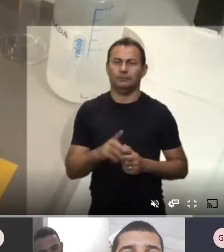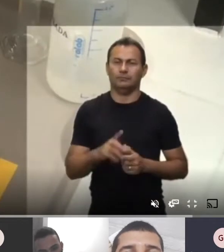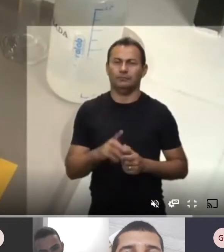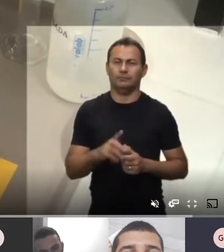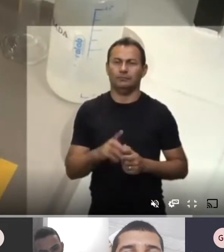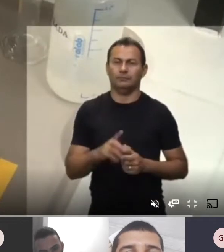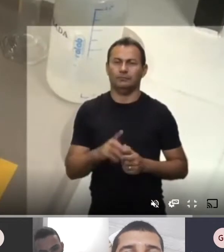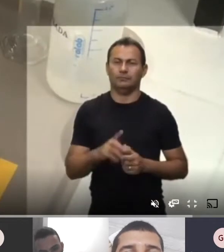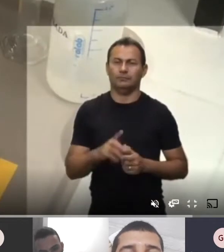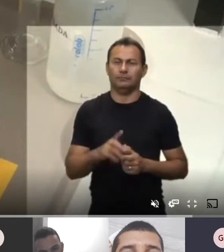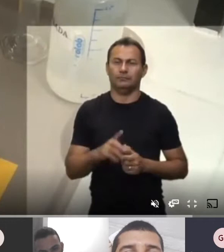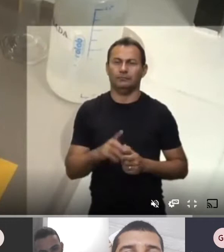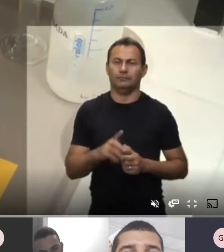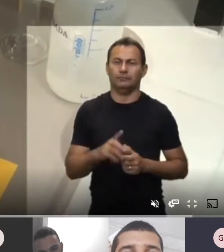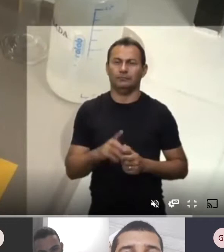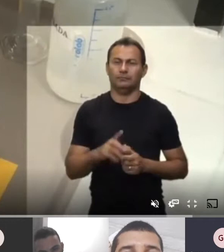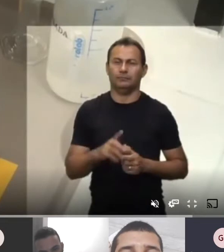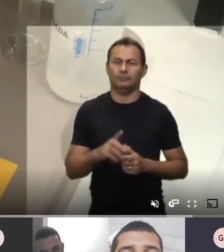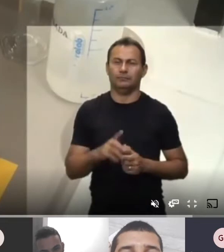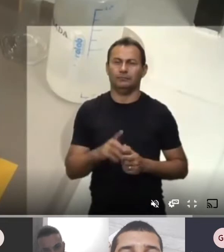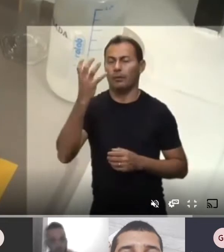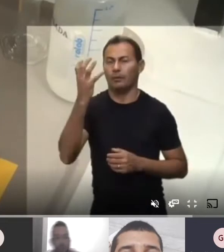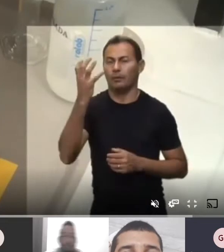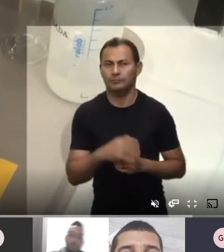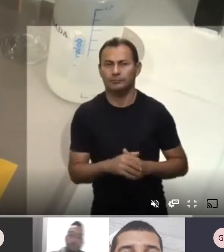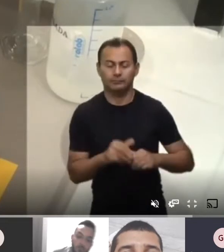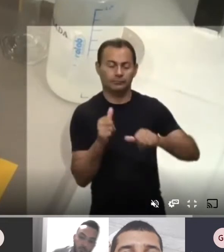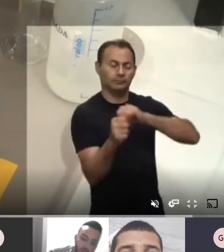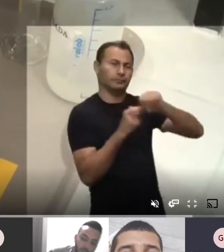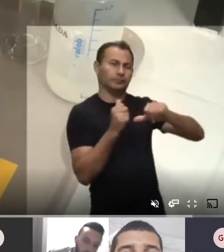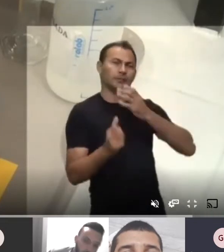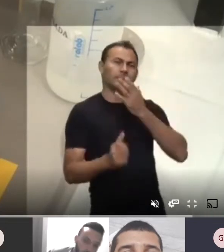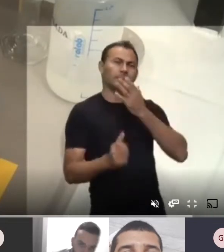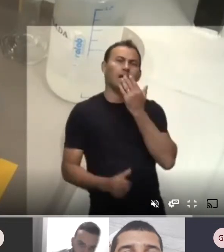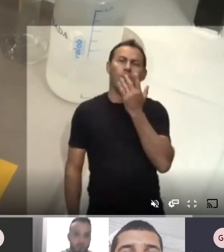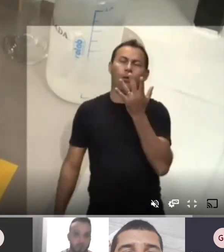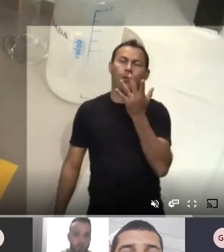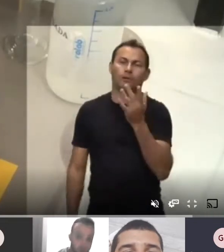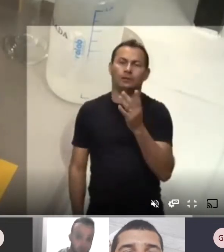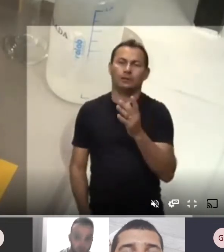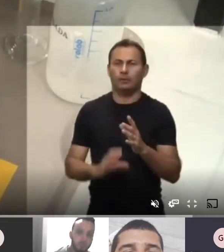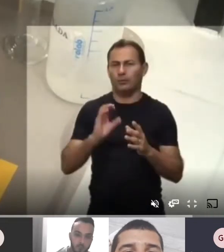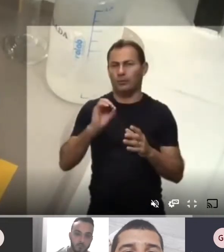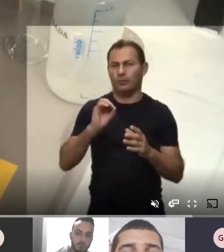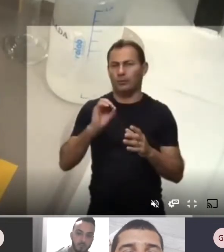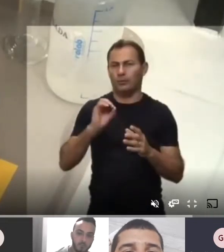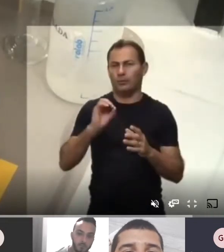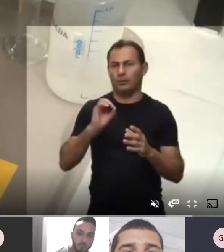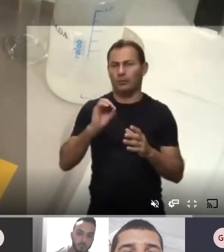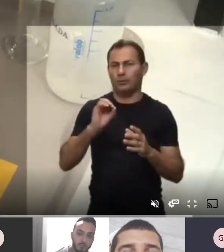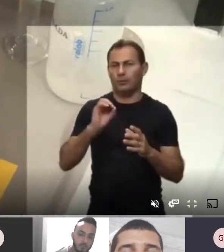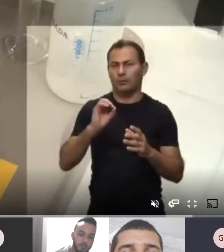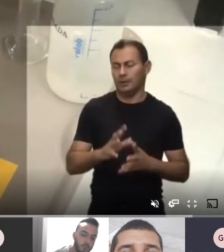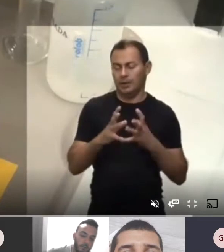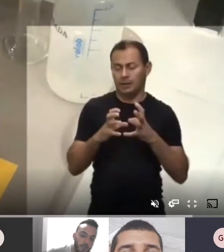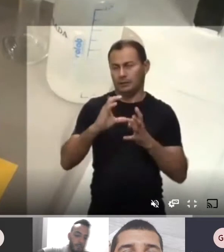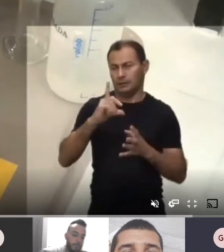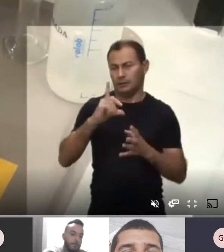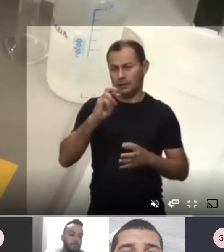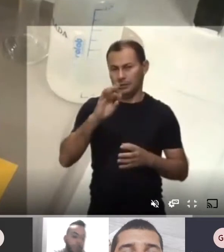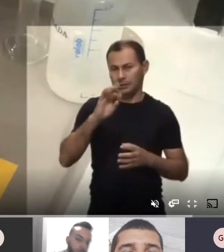veem que ele também vai mudar de cor, né? Já ficou um amarelo mais escuro, né? E à medida que você vai colocar, ele vai mudar mais de cor, vai ficar mais